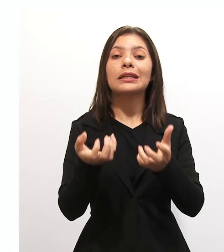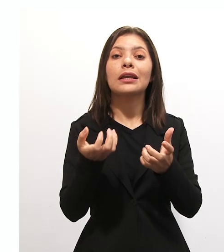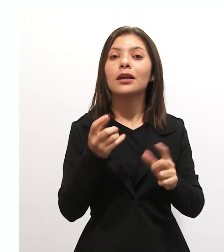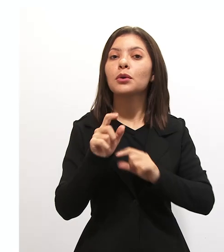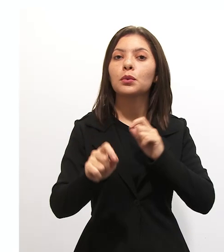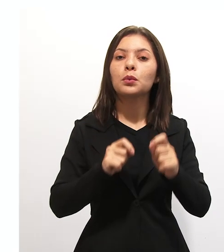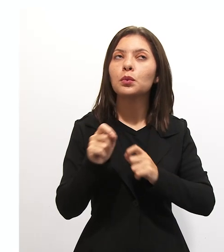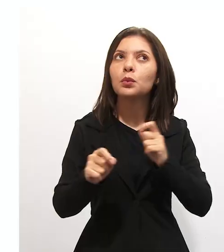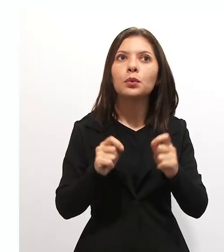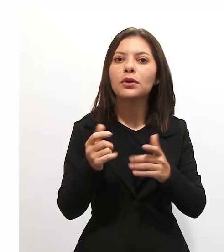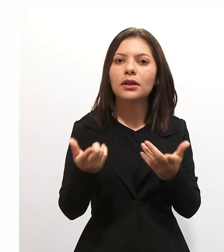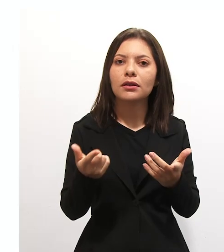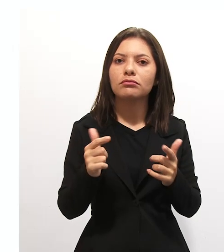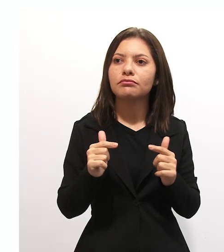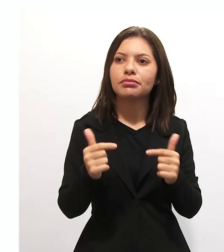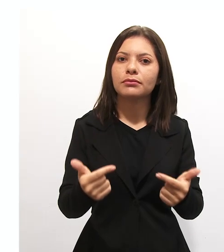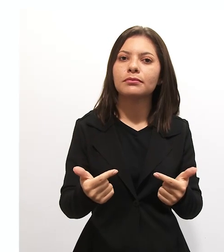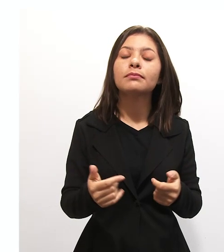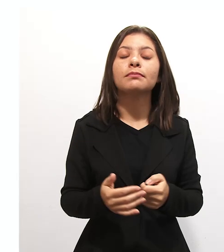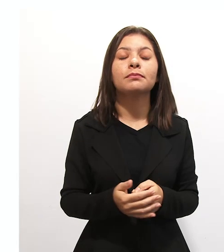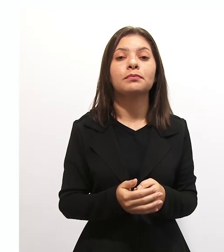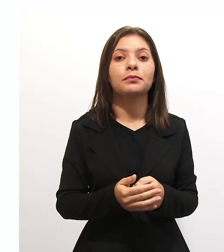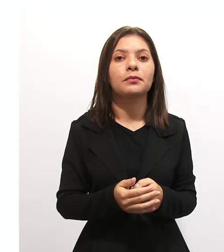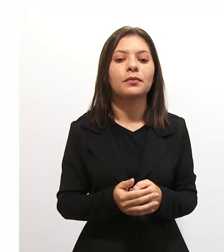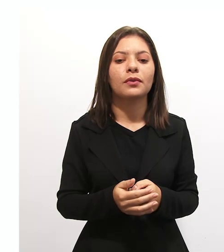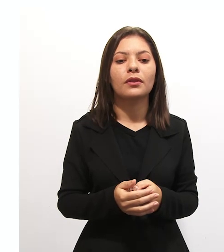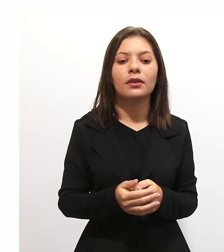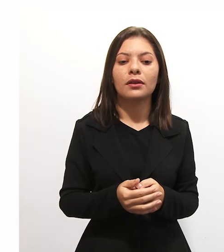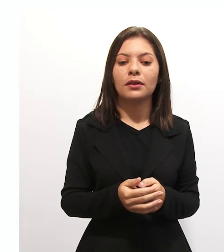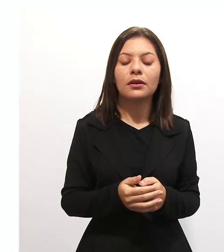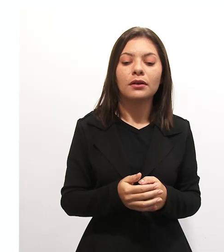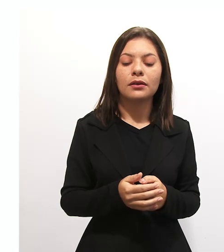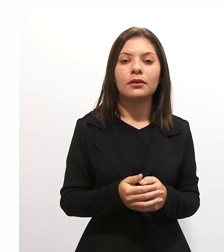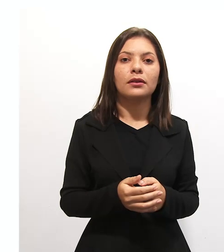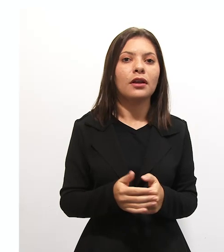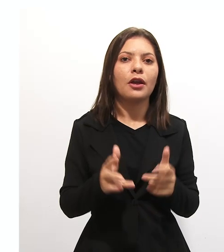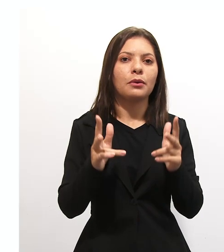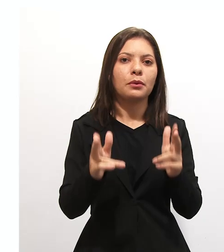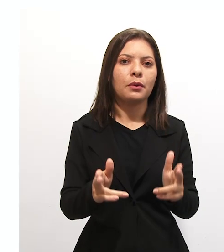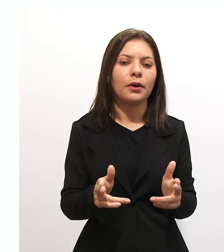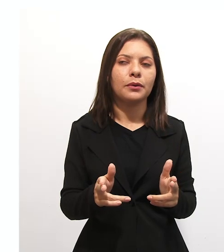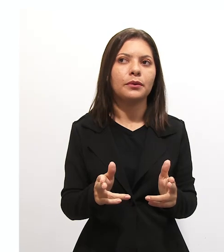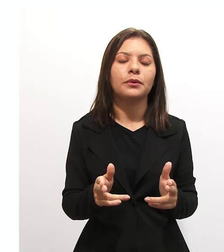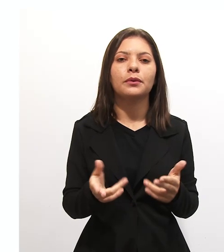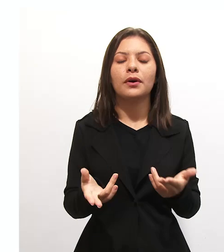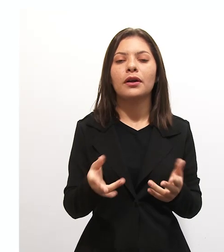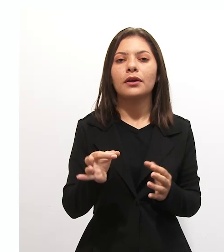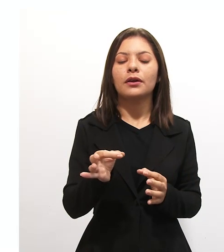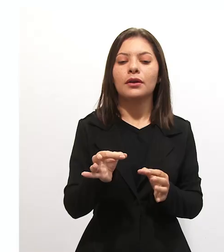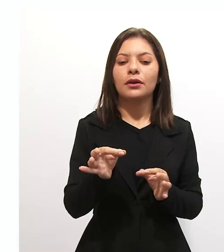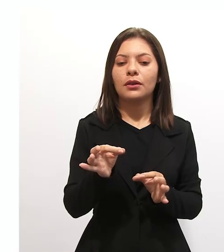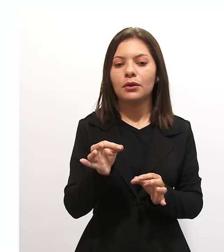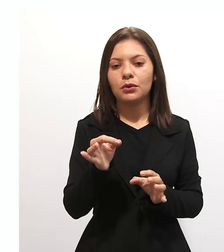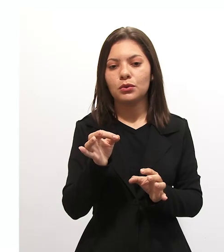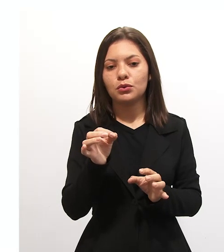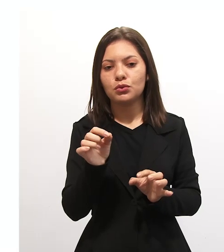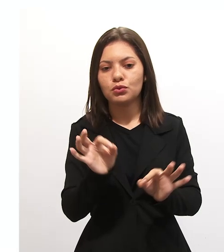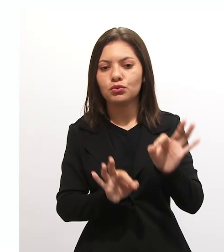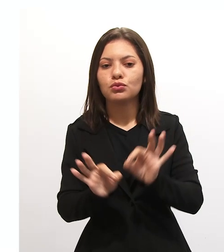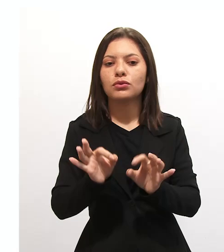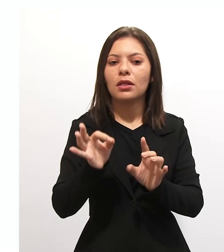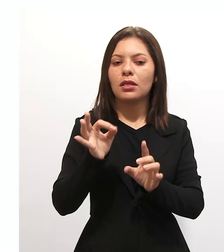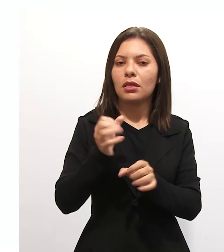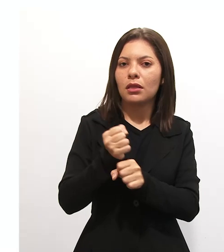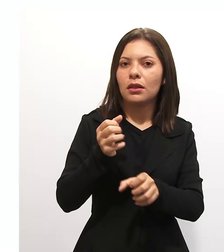durante determinado período. Como dizer que o orçamento, podemos dizer que o orçamento é o plano de voo, e